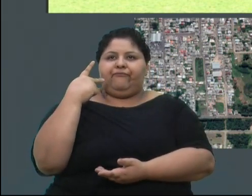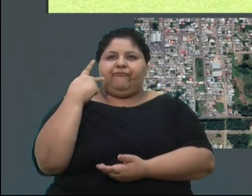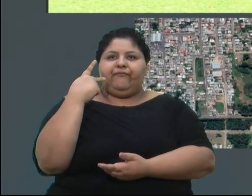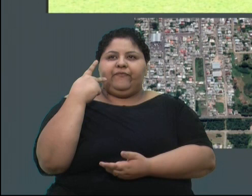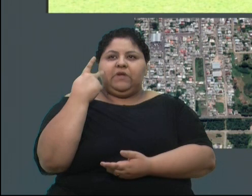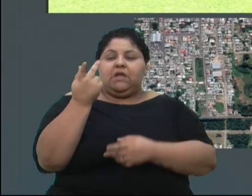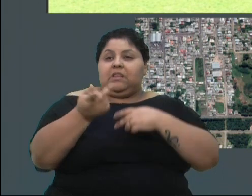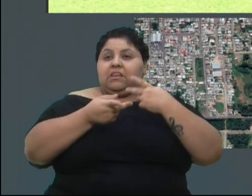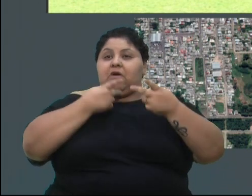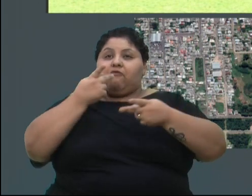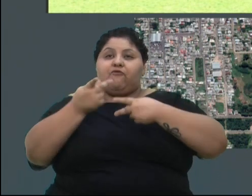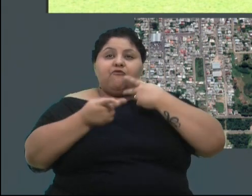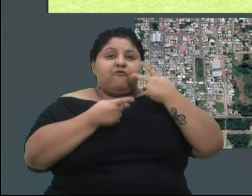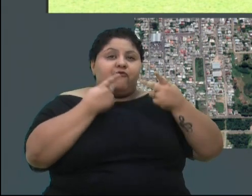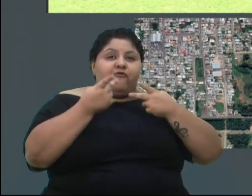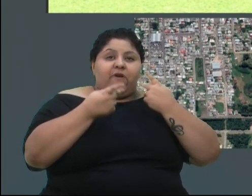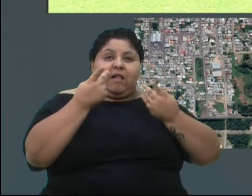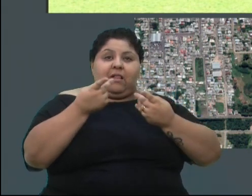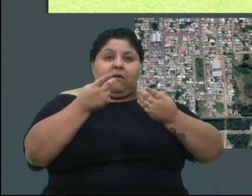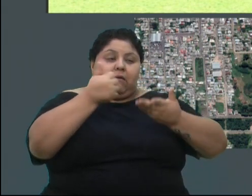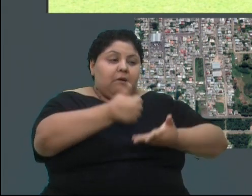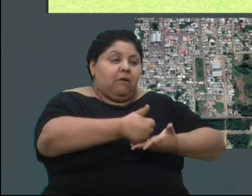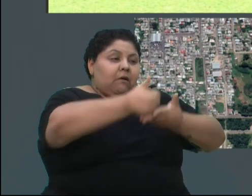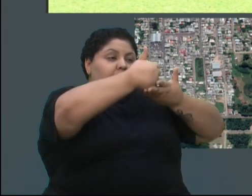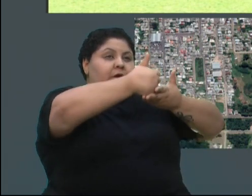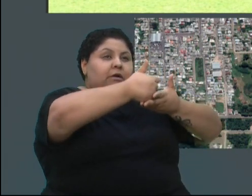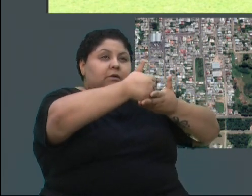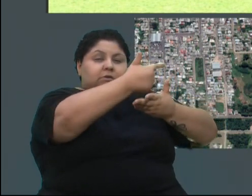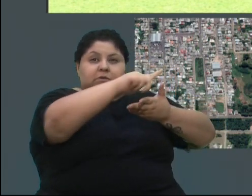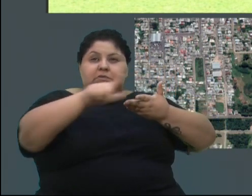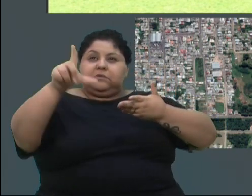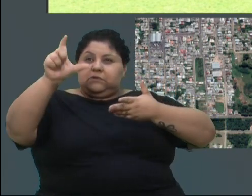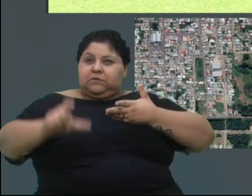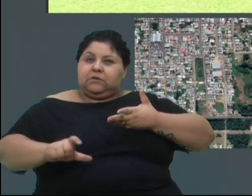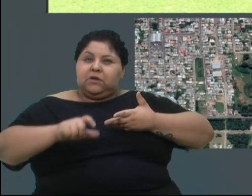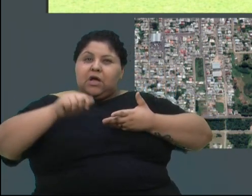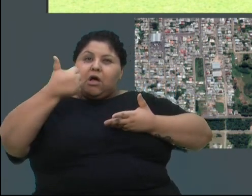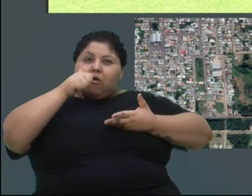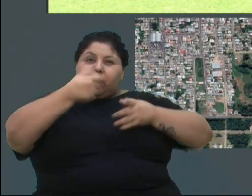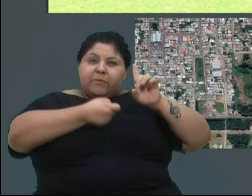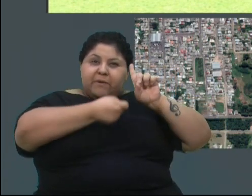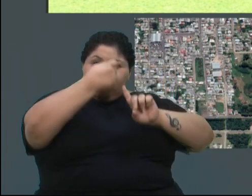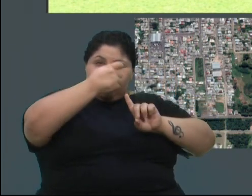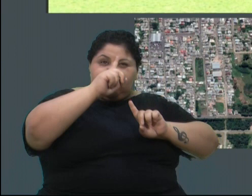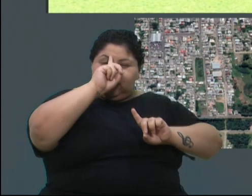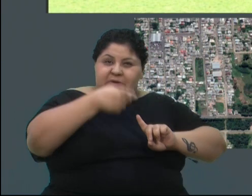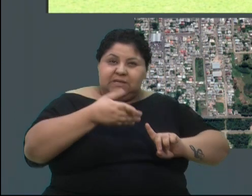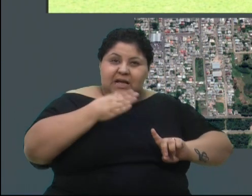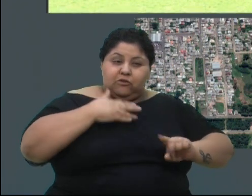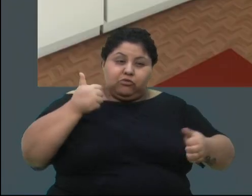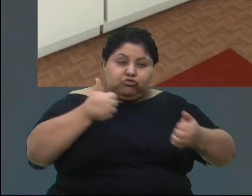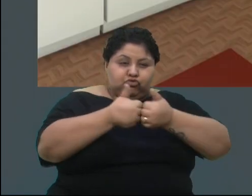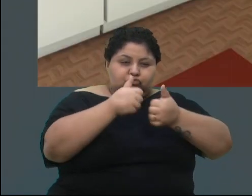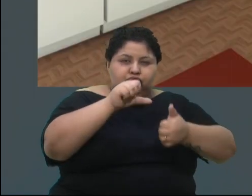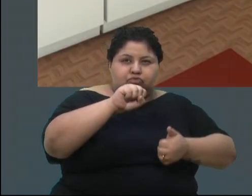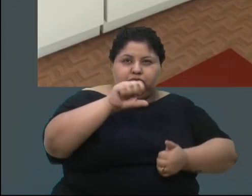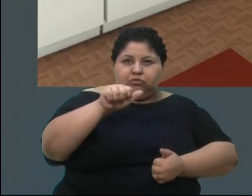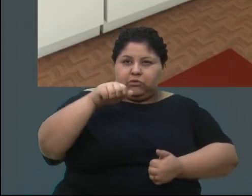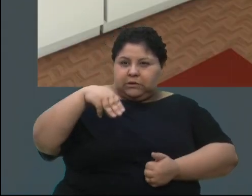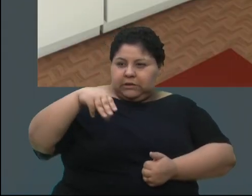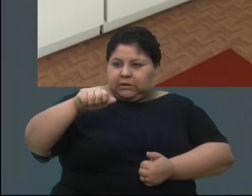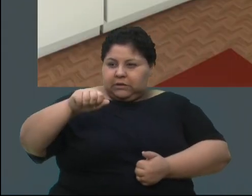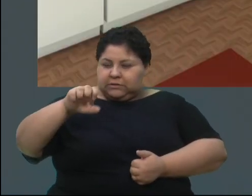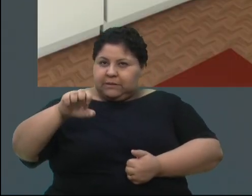outros, porque no meu primeiro mês de mandato, eu já estava lá no Samay, junto com o